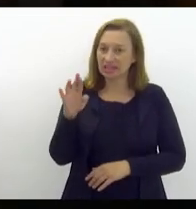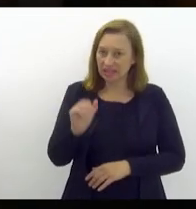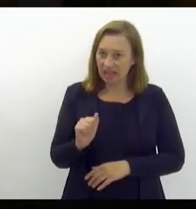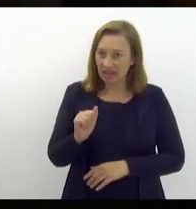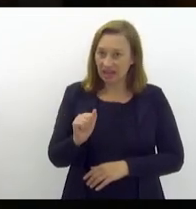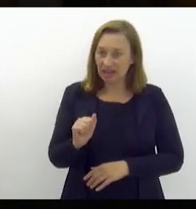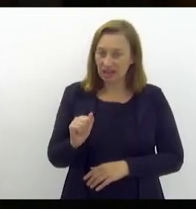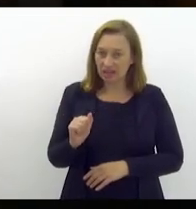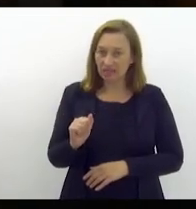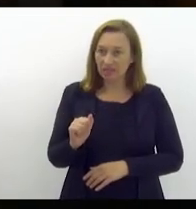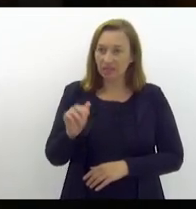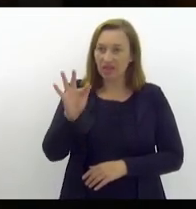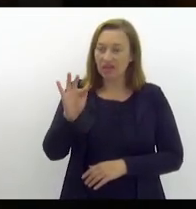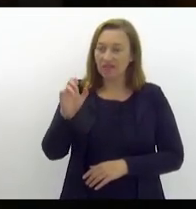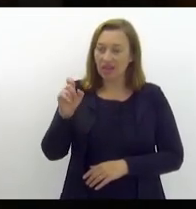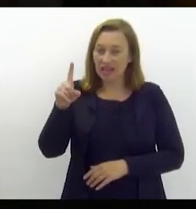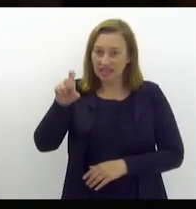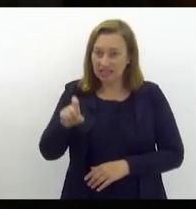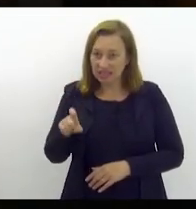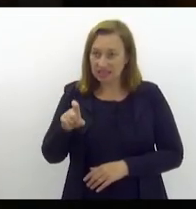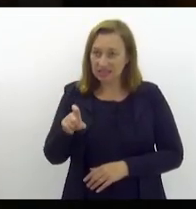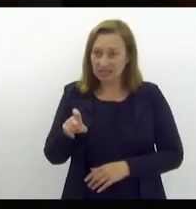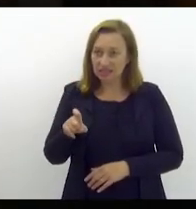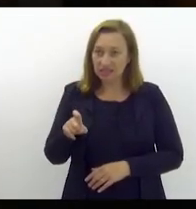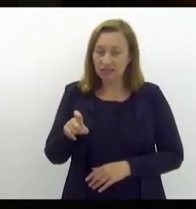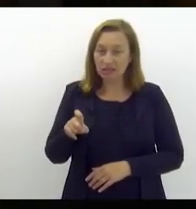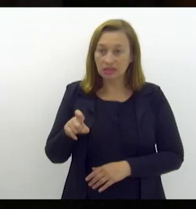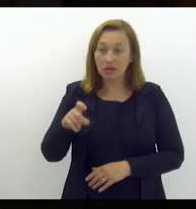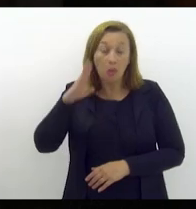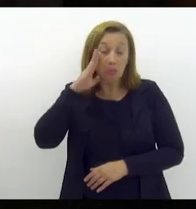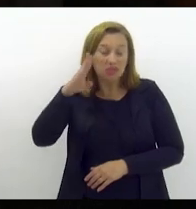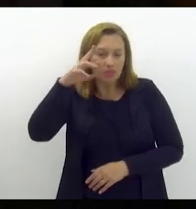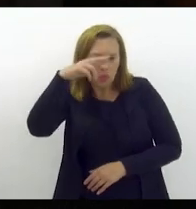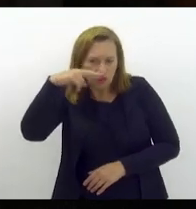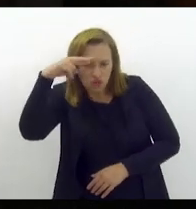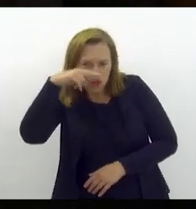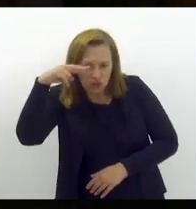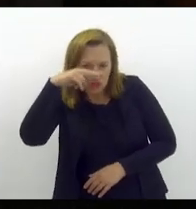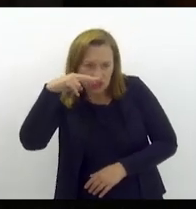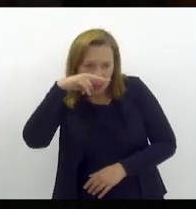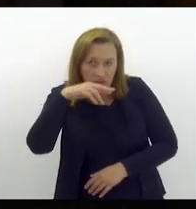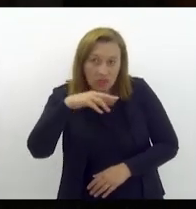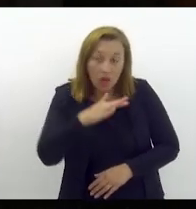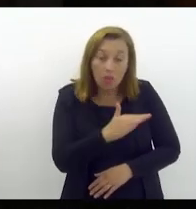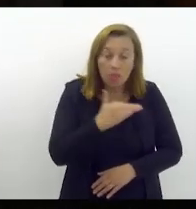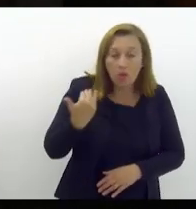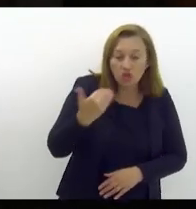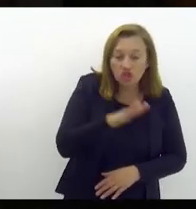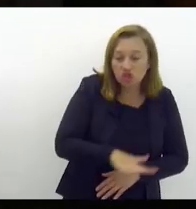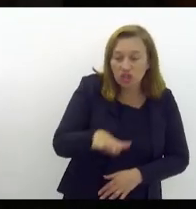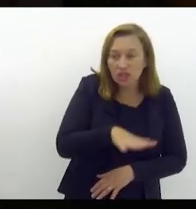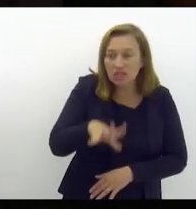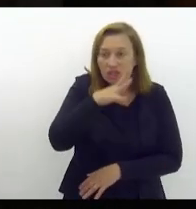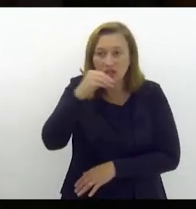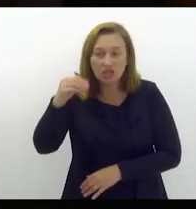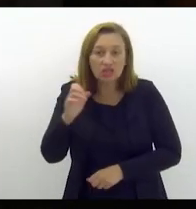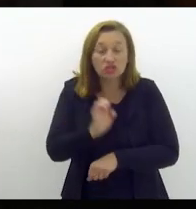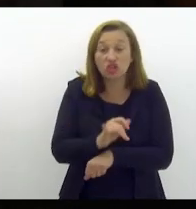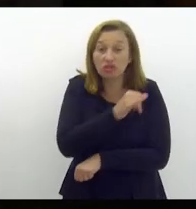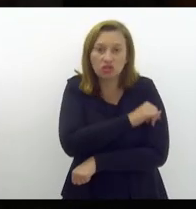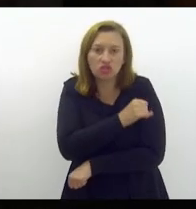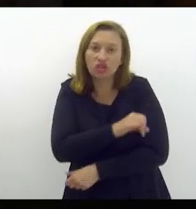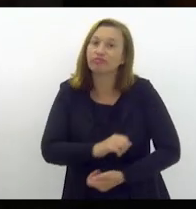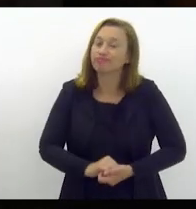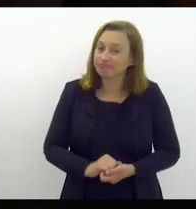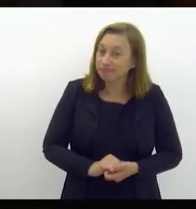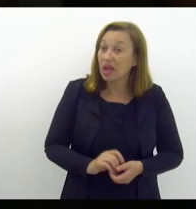que garante a prioridade de investigação em casos de assassinatos de crianças e adolescentes no estado do Rio de